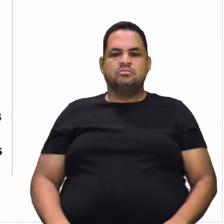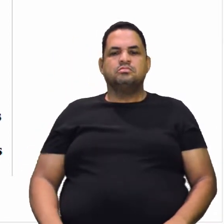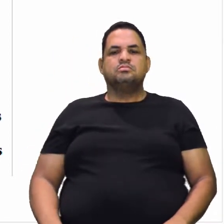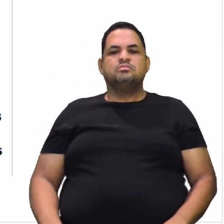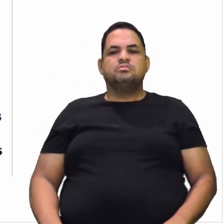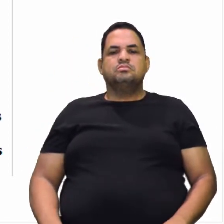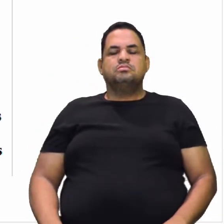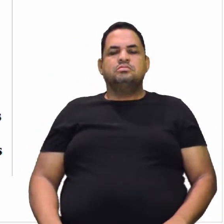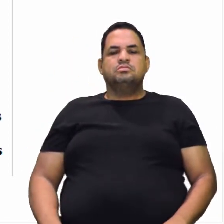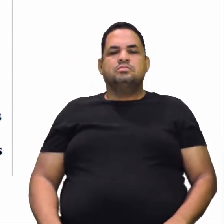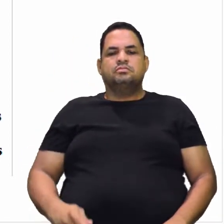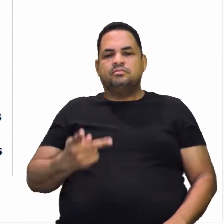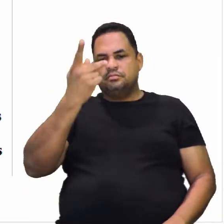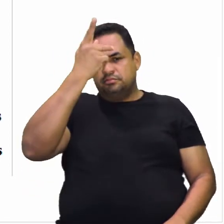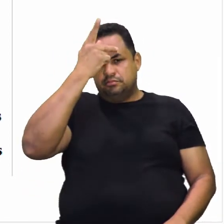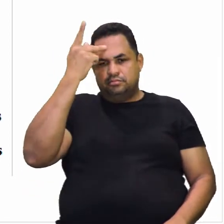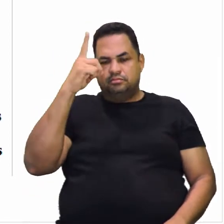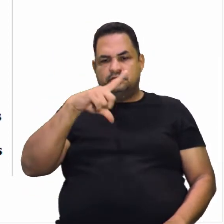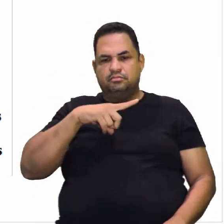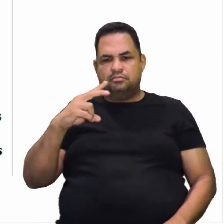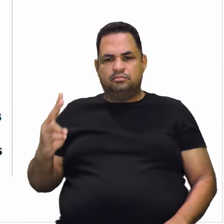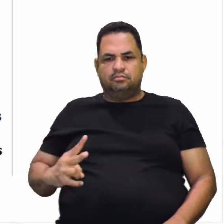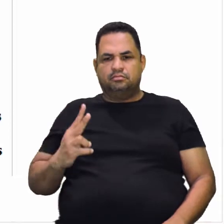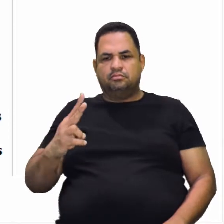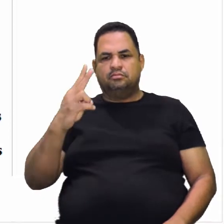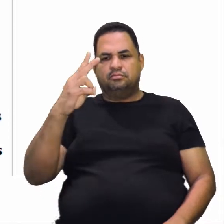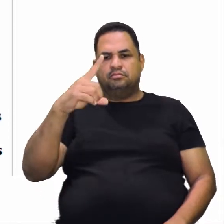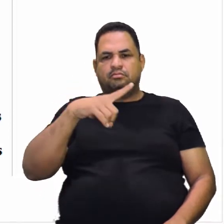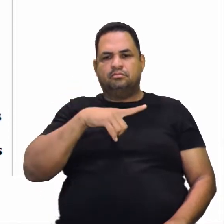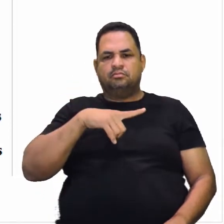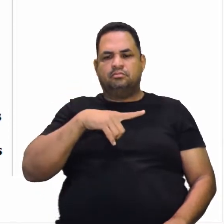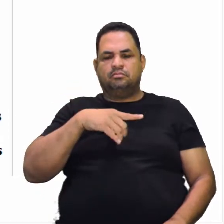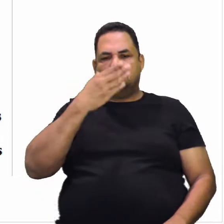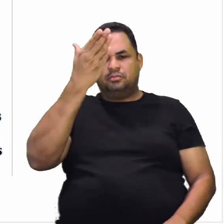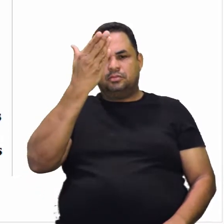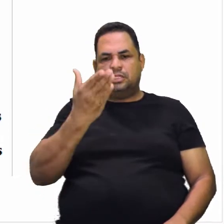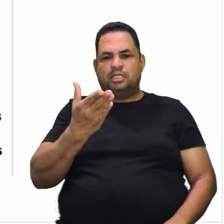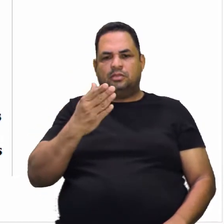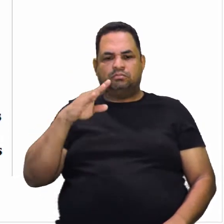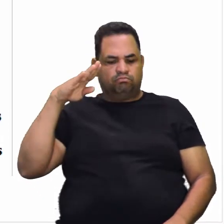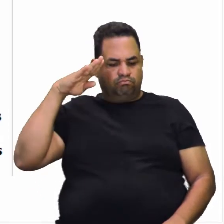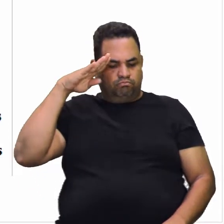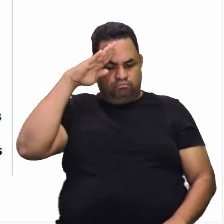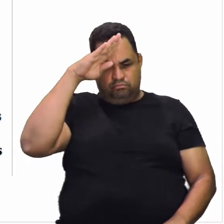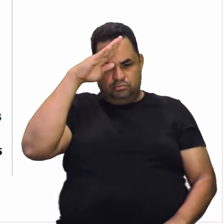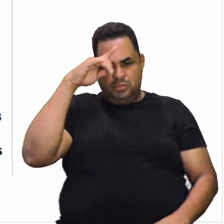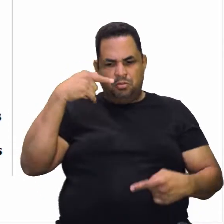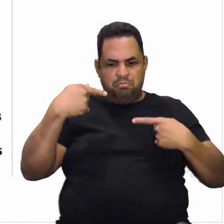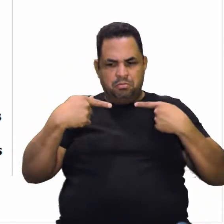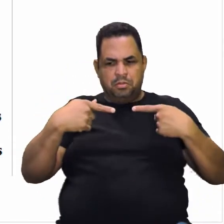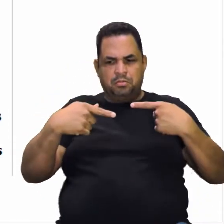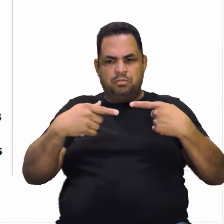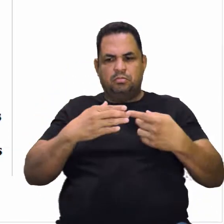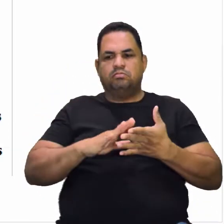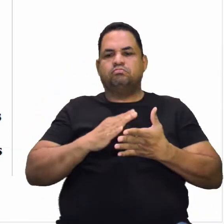de pessoas muito valorizadas no Egito, tinha os soldados, os guerreiros egípcios.